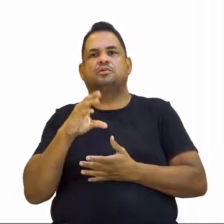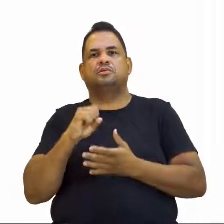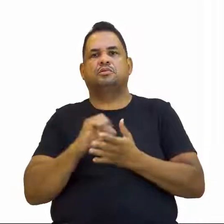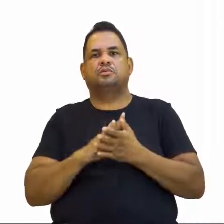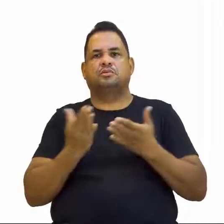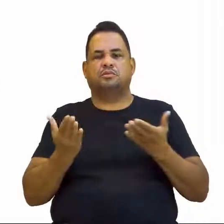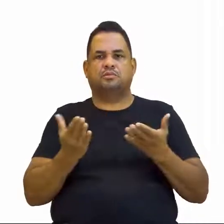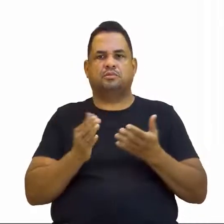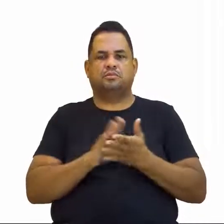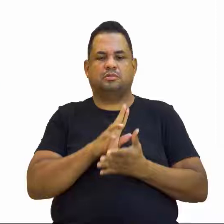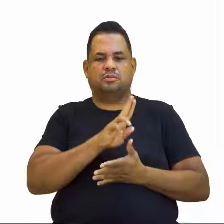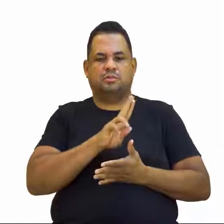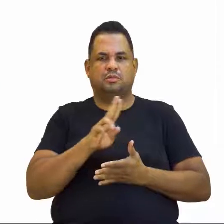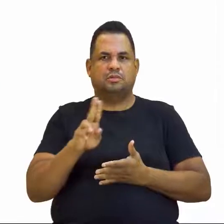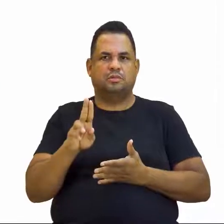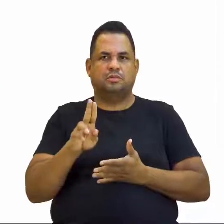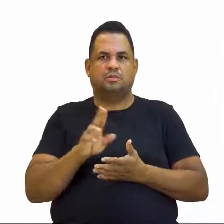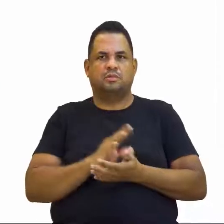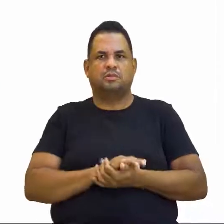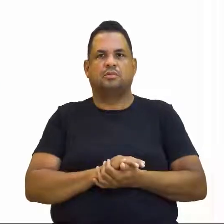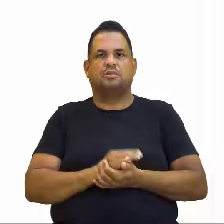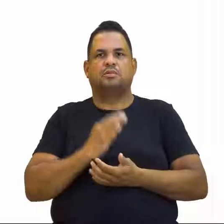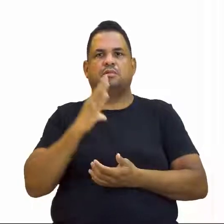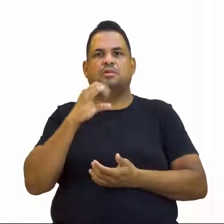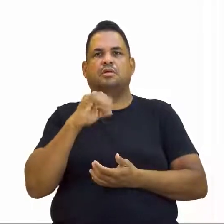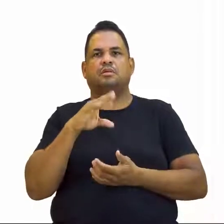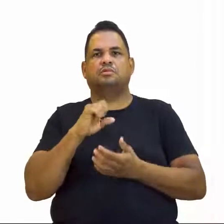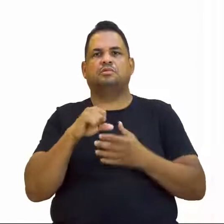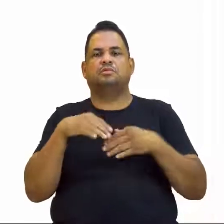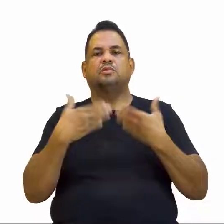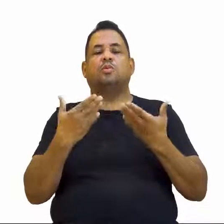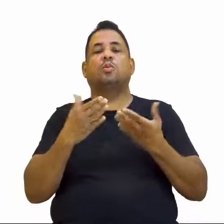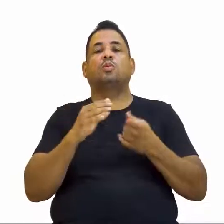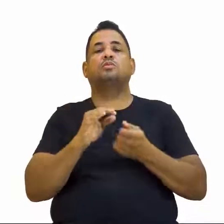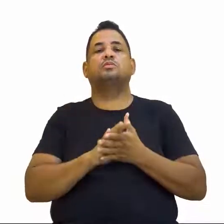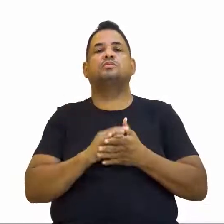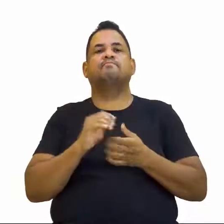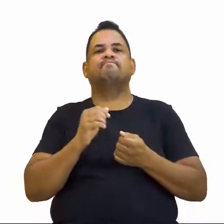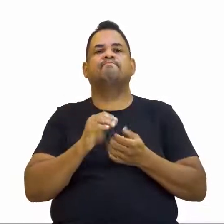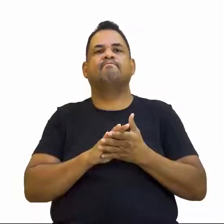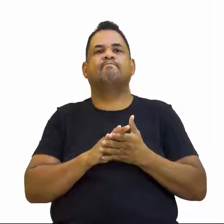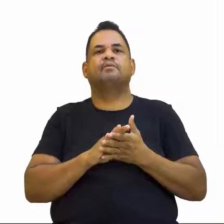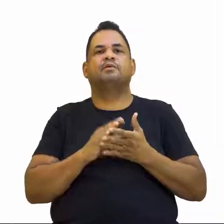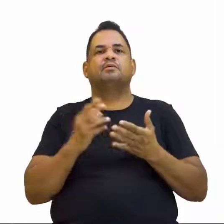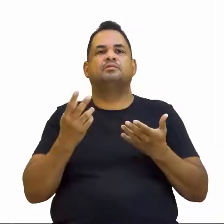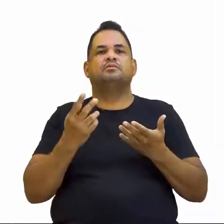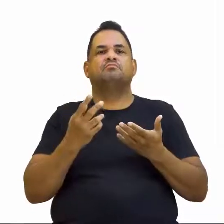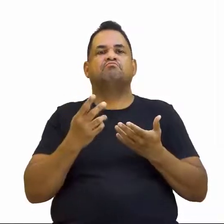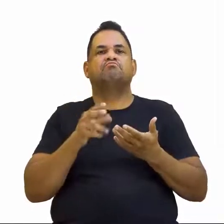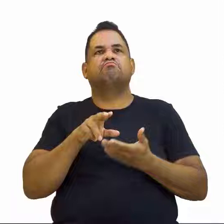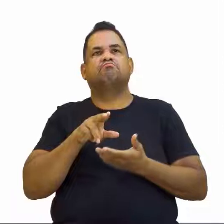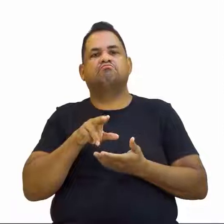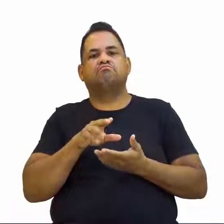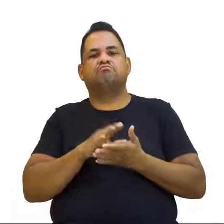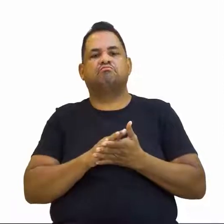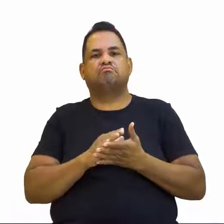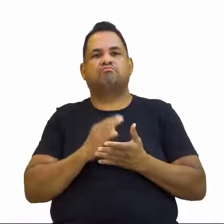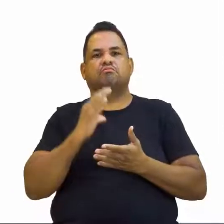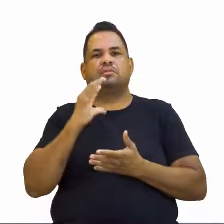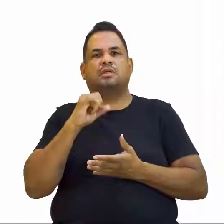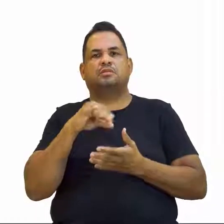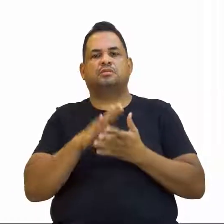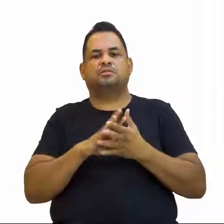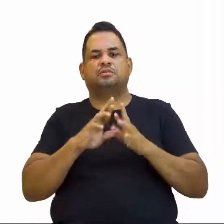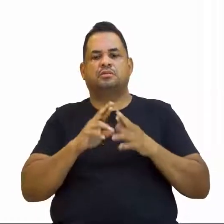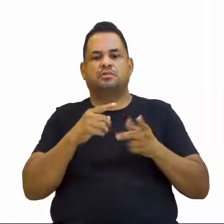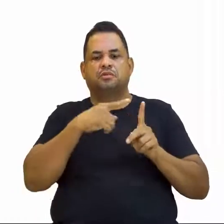que é o nome do nosso cátion. E quando a gente for ter situações do mesmo cátion ter cargas